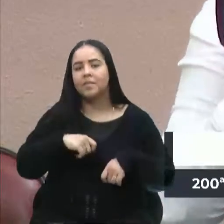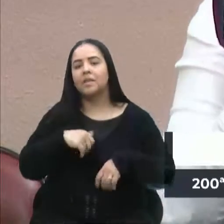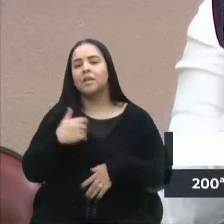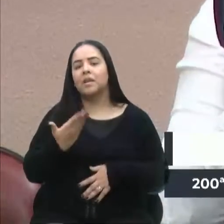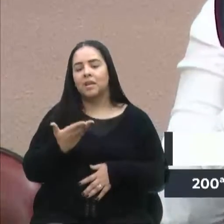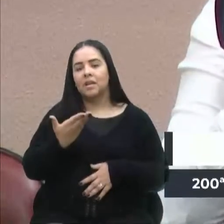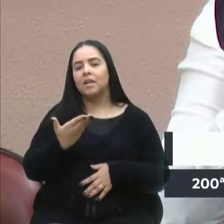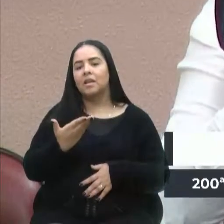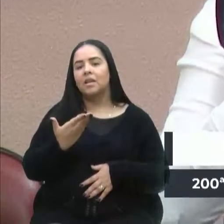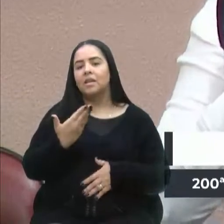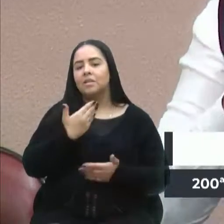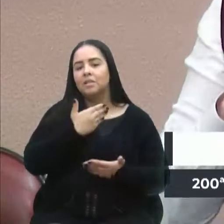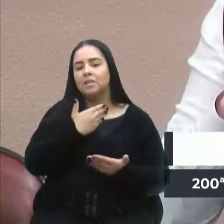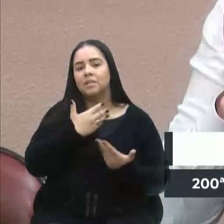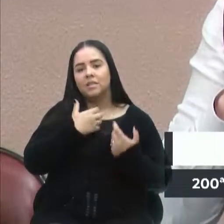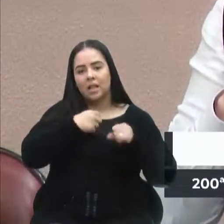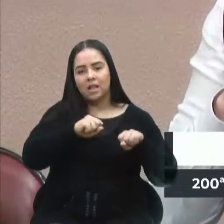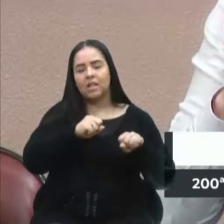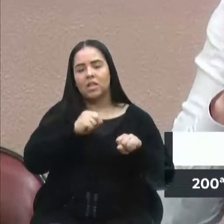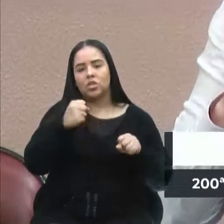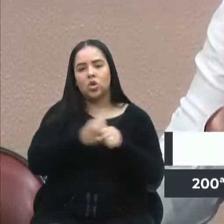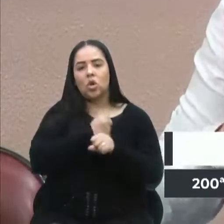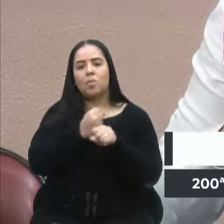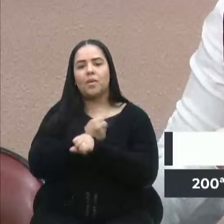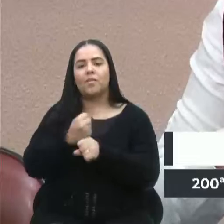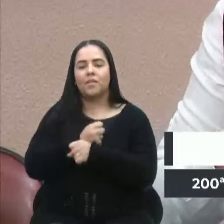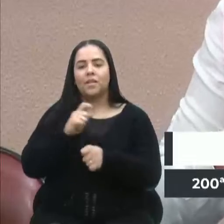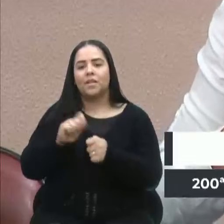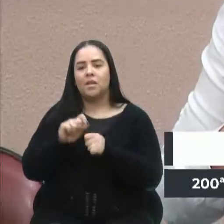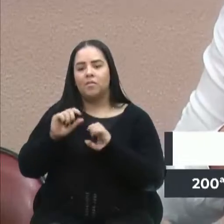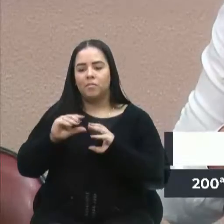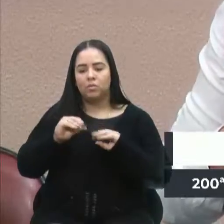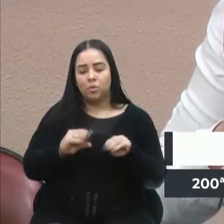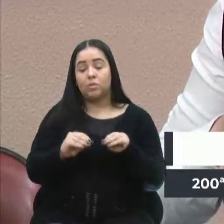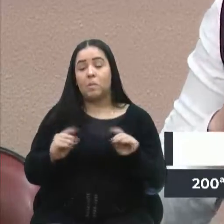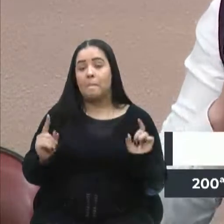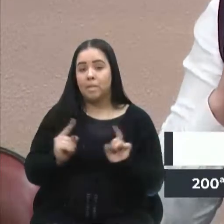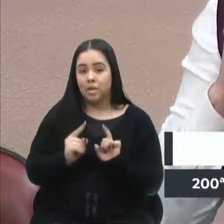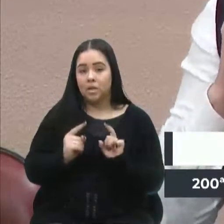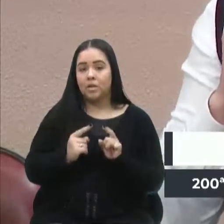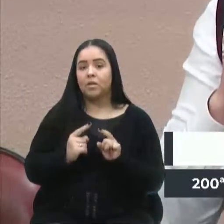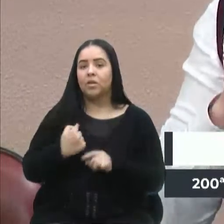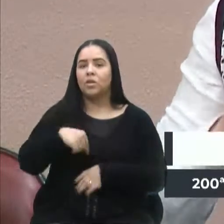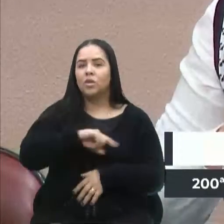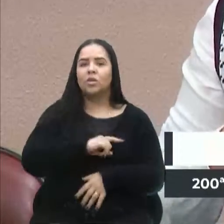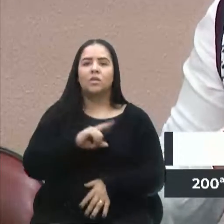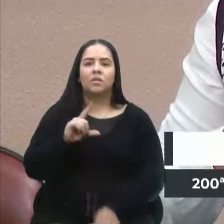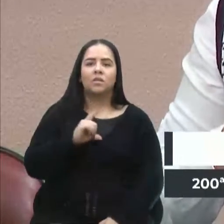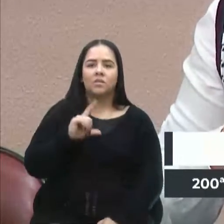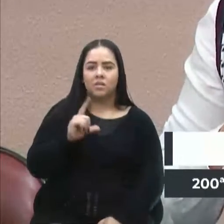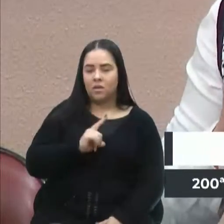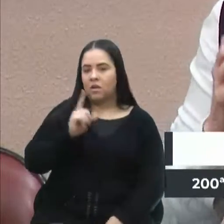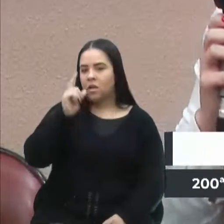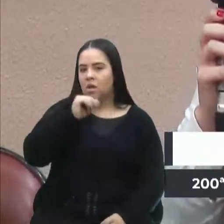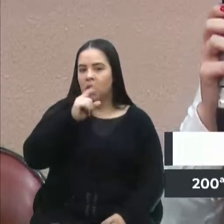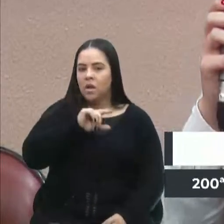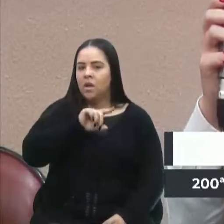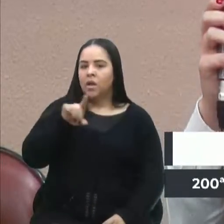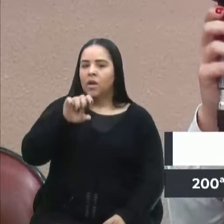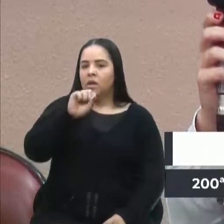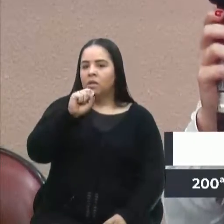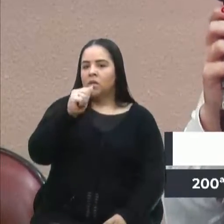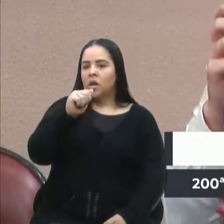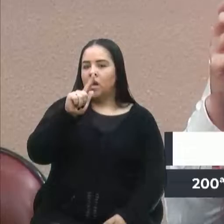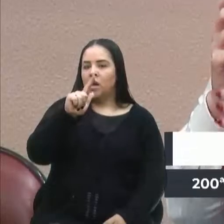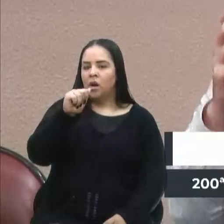própria Secretaria de Obras faça intervenções em locais, né, intervenções menores. Nós temos alagamento lá no Sagrada Família, o pessoal